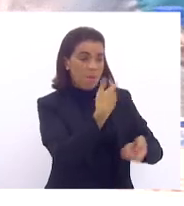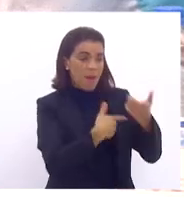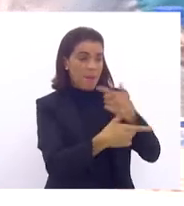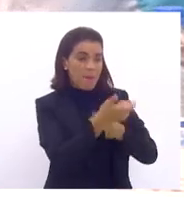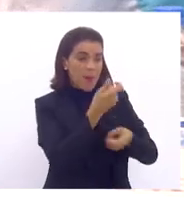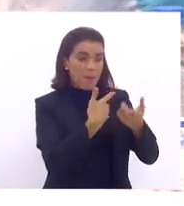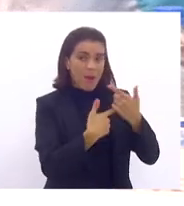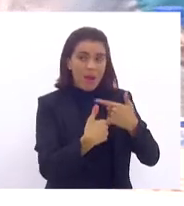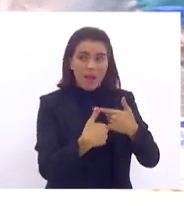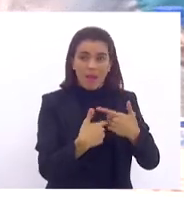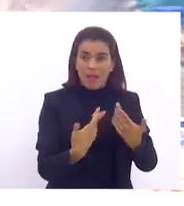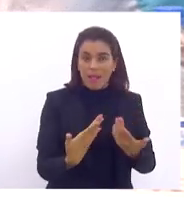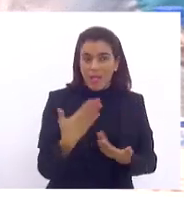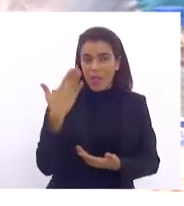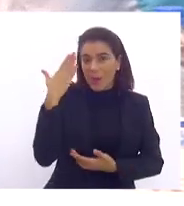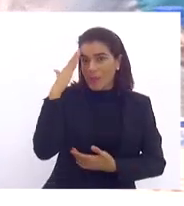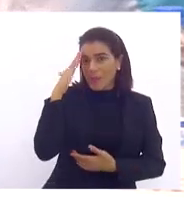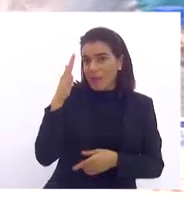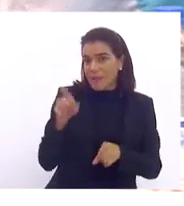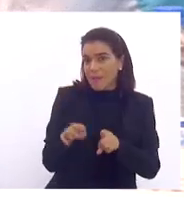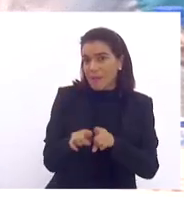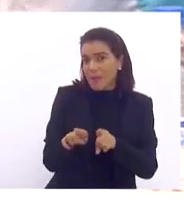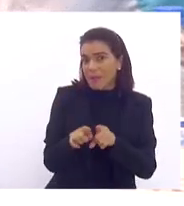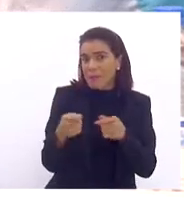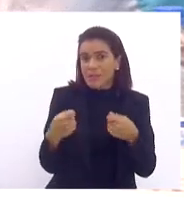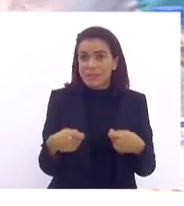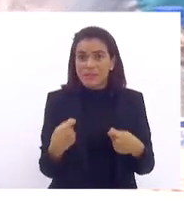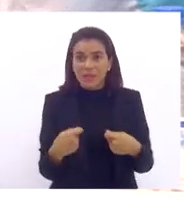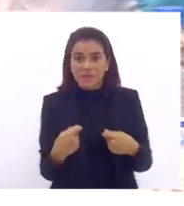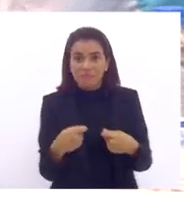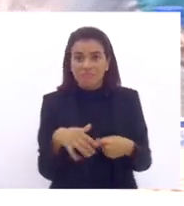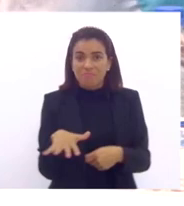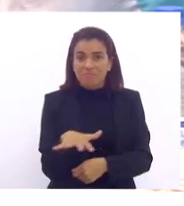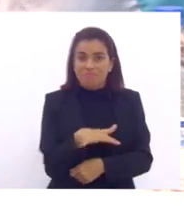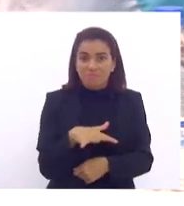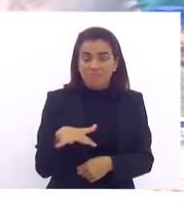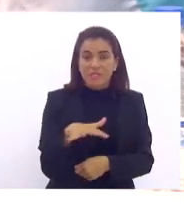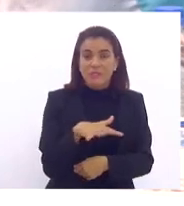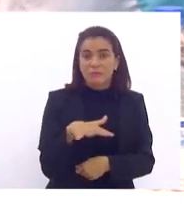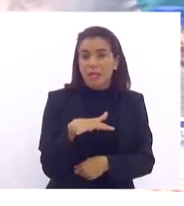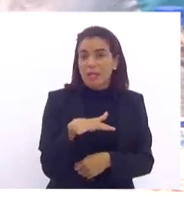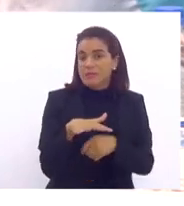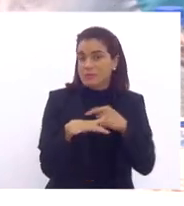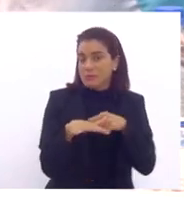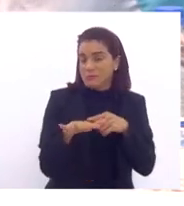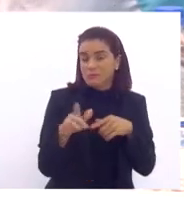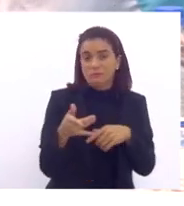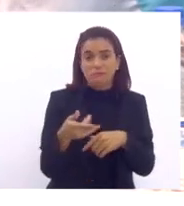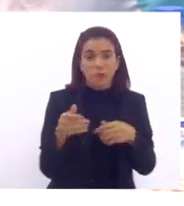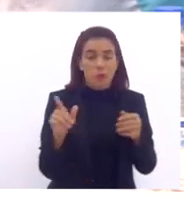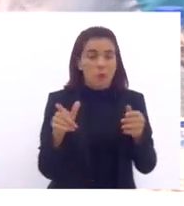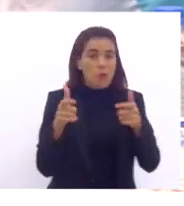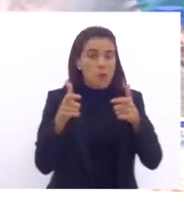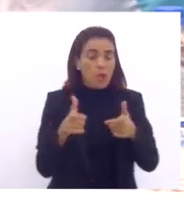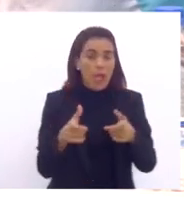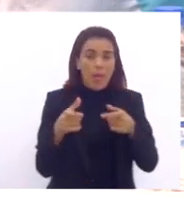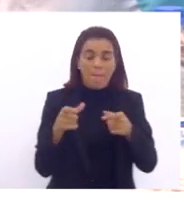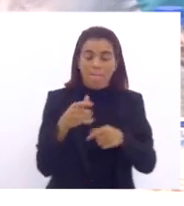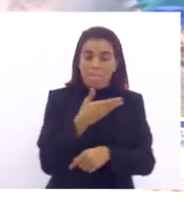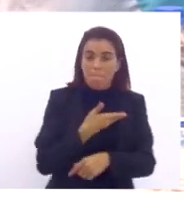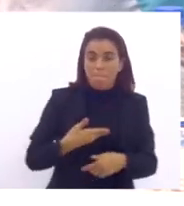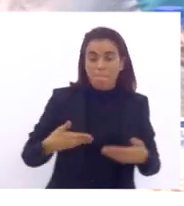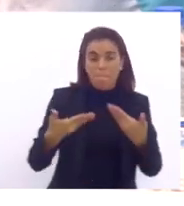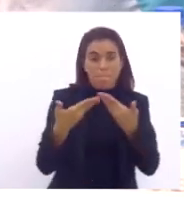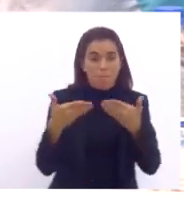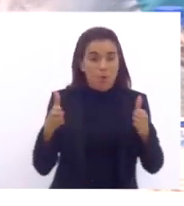mais razão ainda eu entendo que deveria haver uma deferência por esse espaço reconhecidamente um fórum público um espaço de debate entre